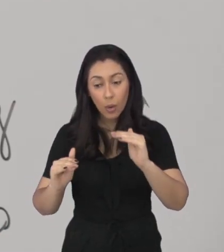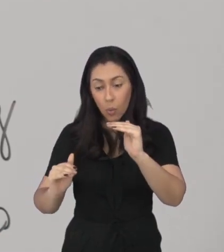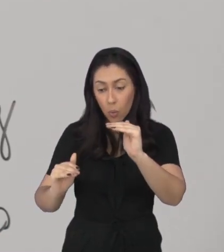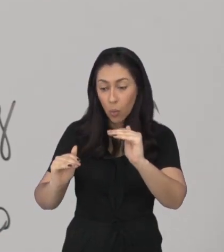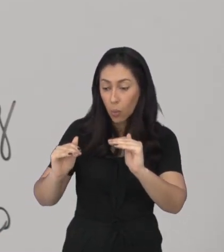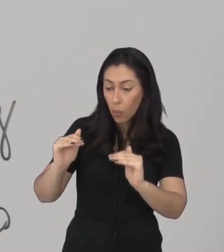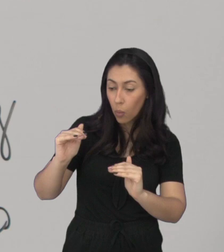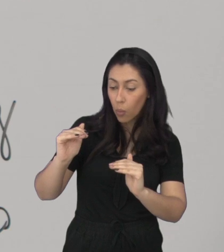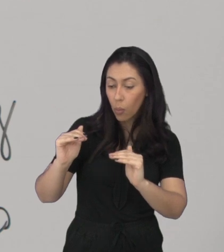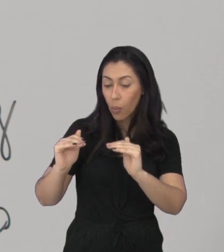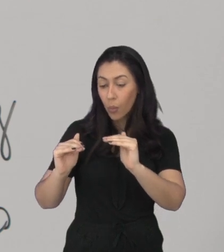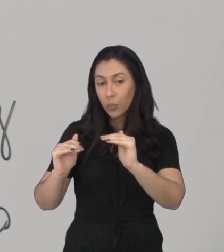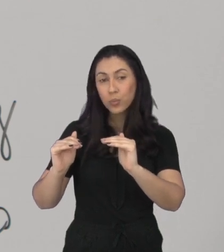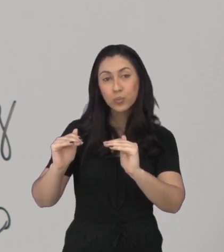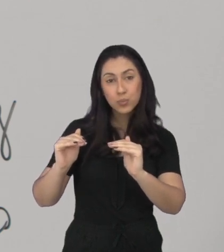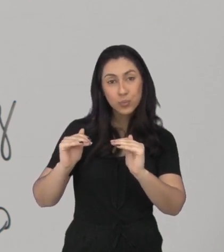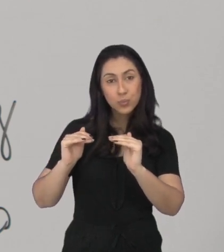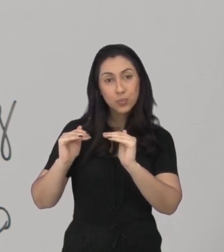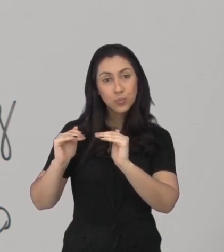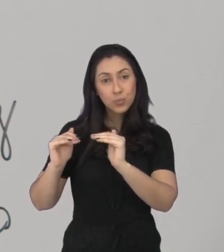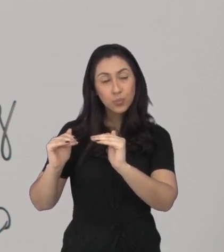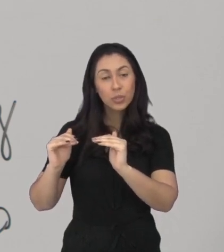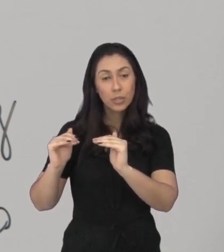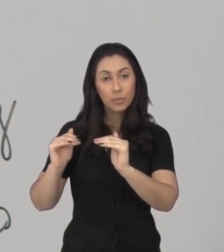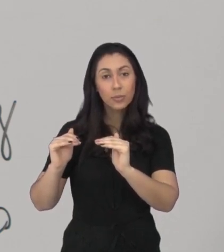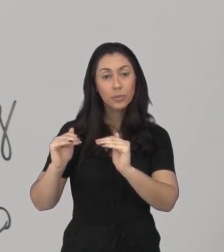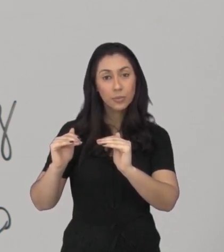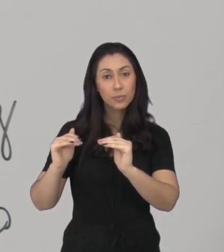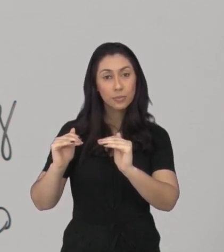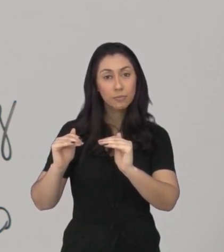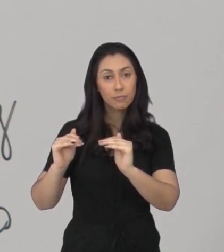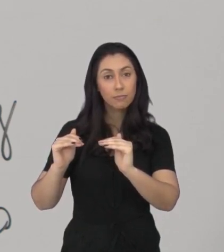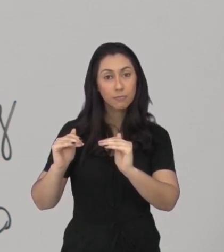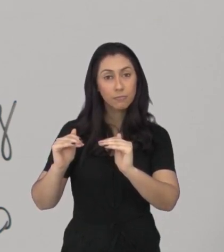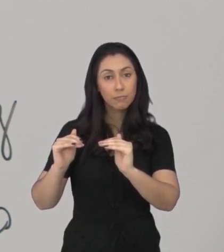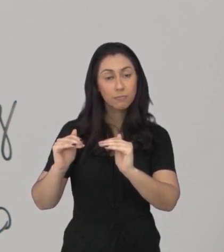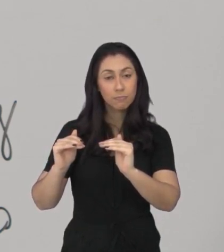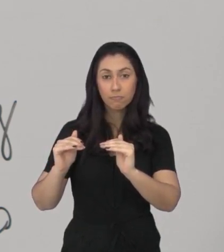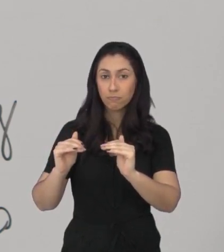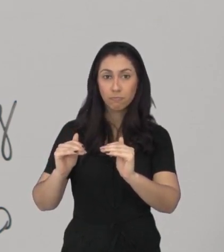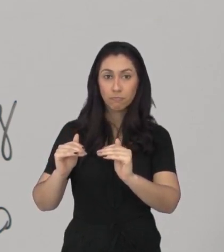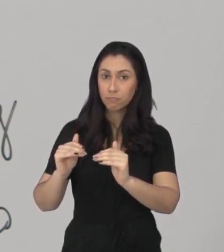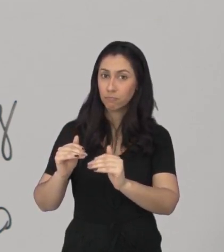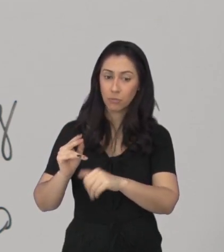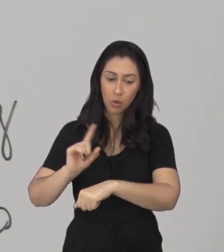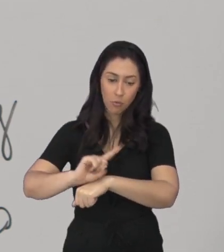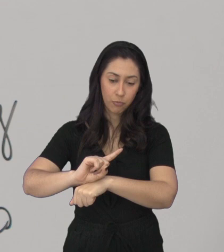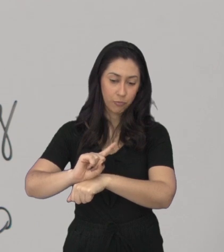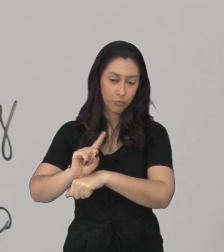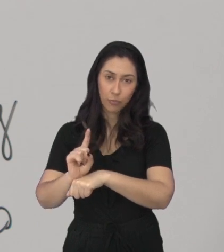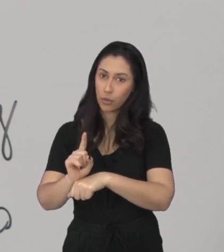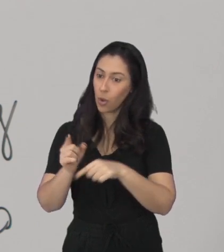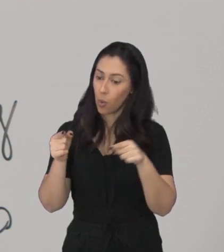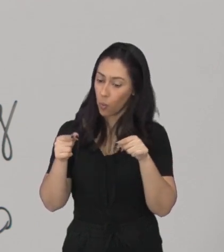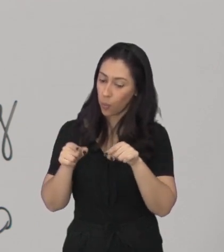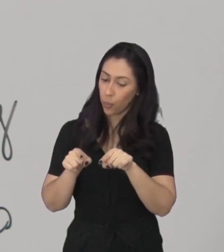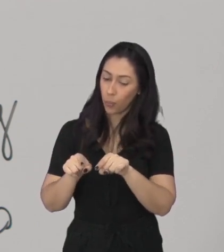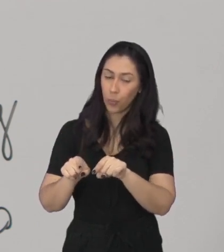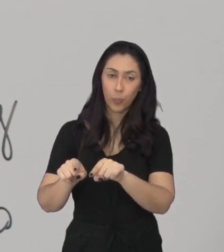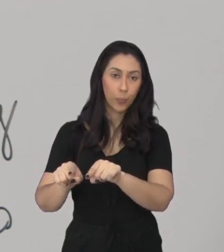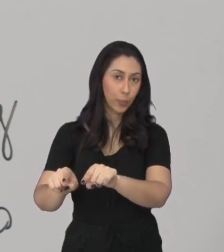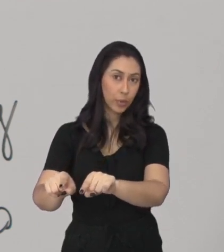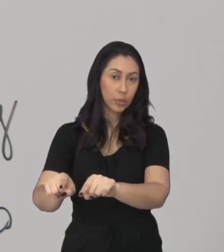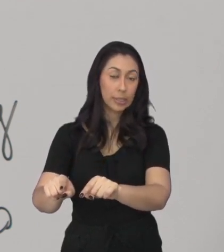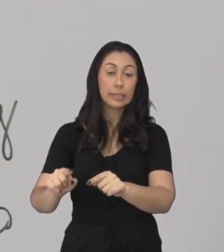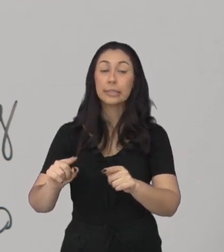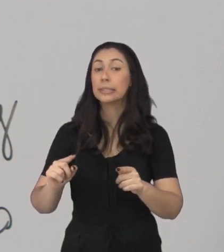equilíbrio, que eu estou num regime de inércia, velocidade linear constante. Significa